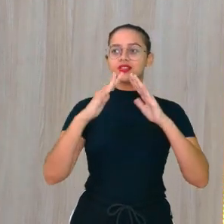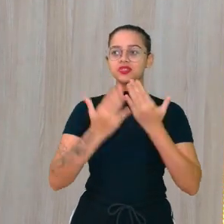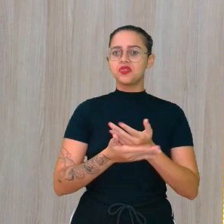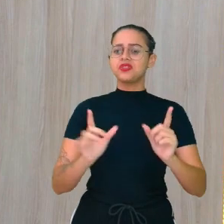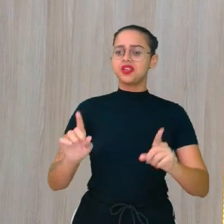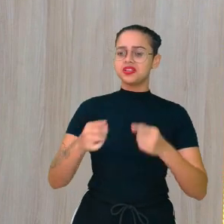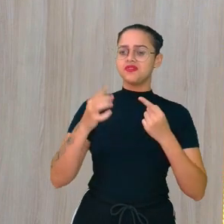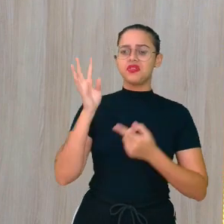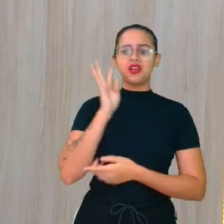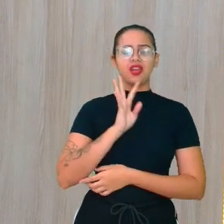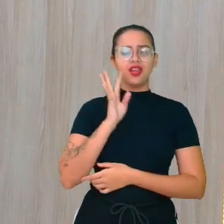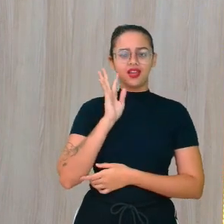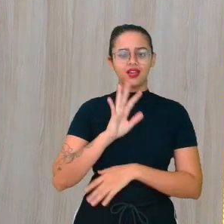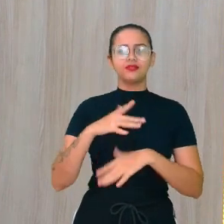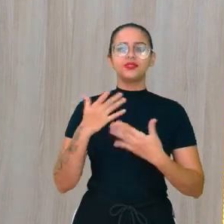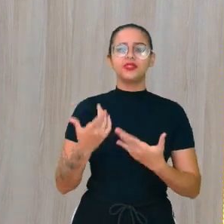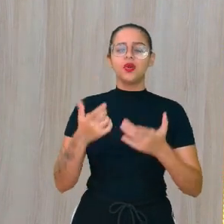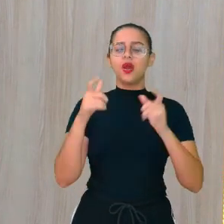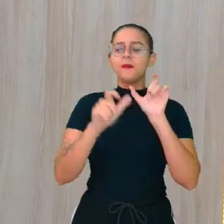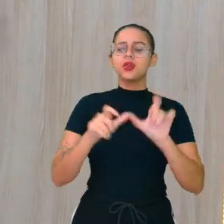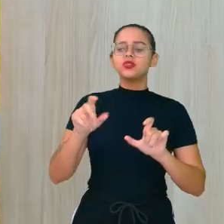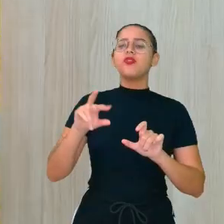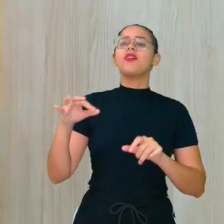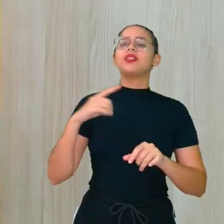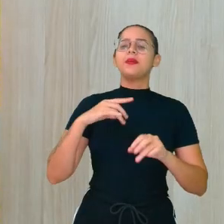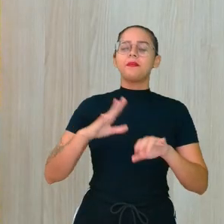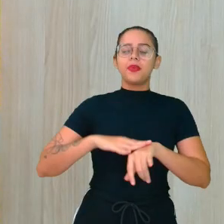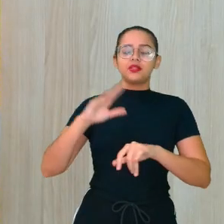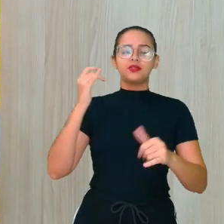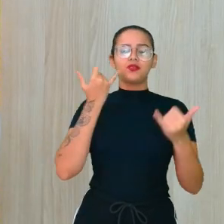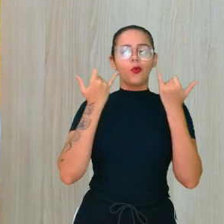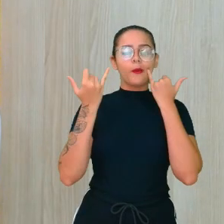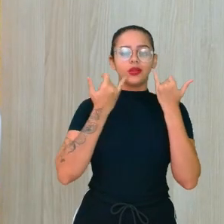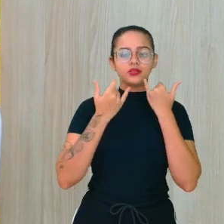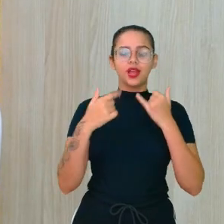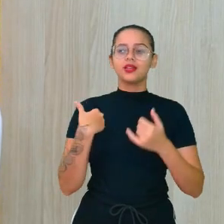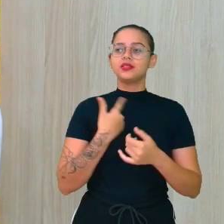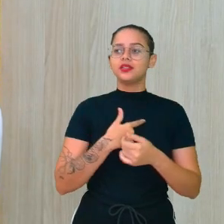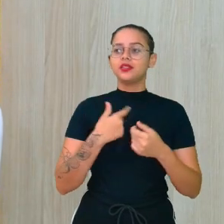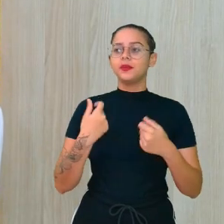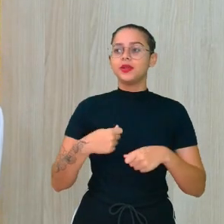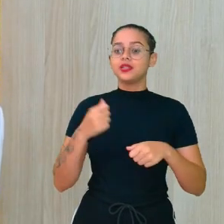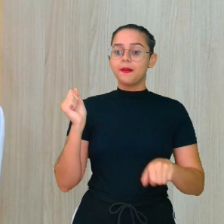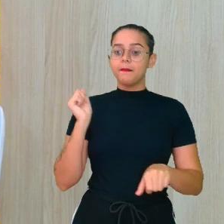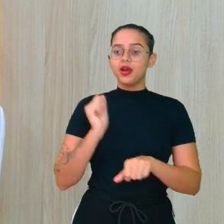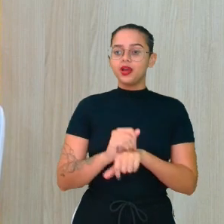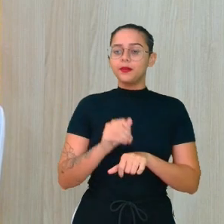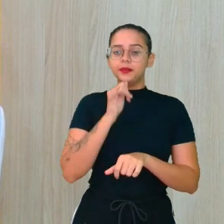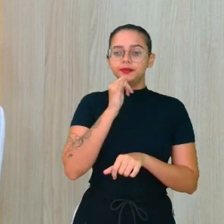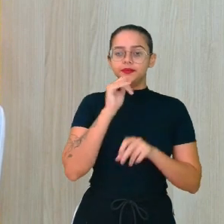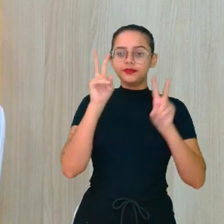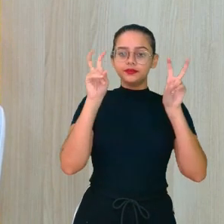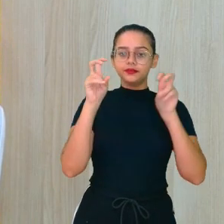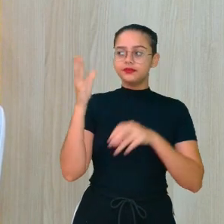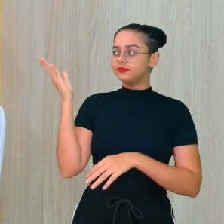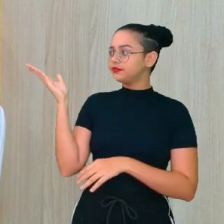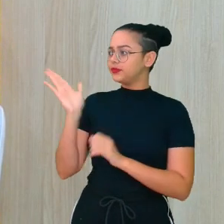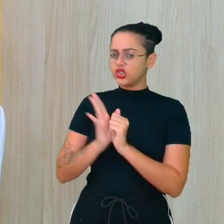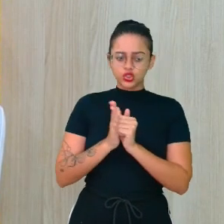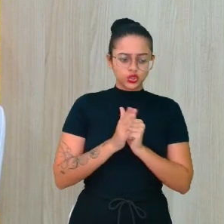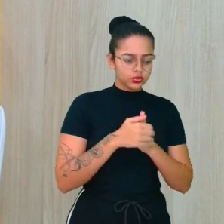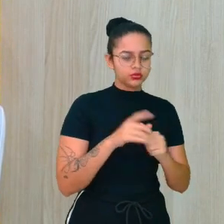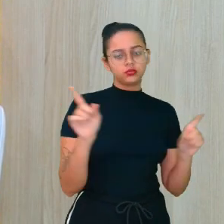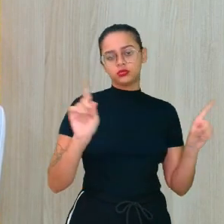legal, né? Super legal, e aí as pessoas vão ter mais informação, né? A gente tem que deixar de estar temas como esse ser, como eu disse, um tabu.